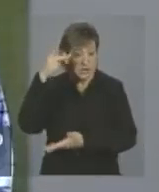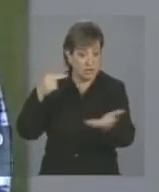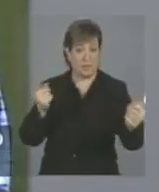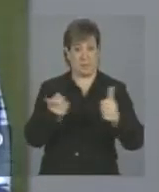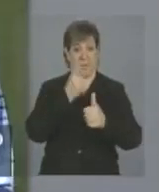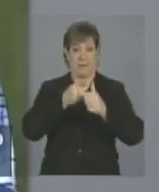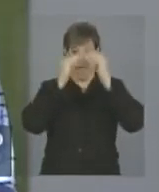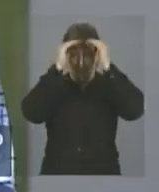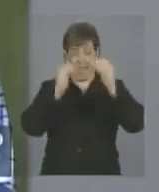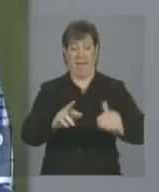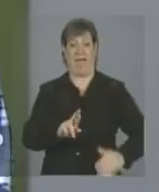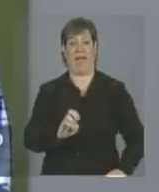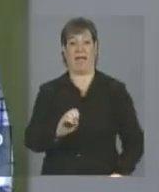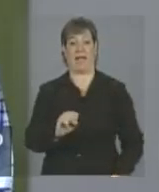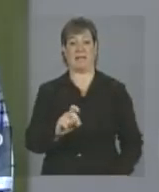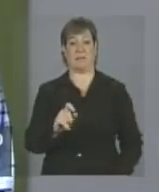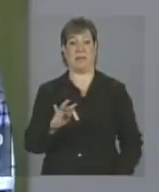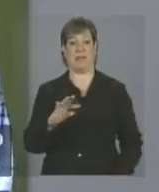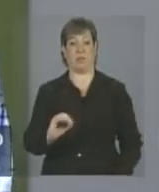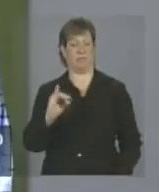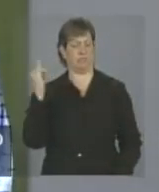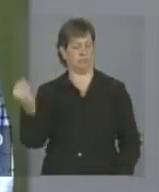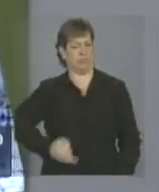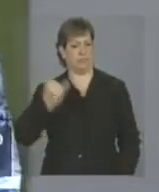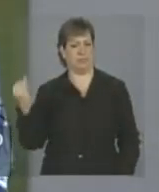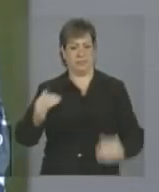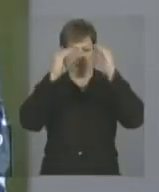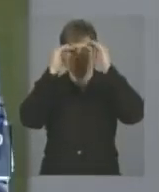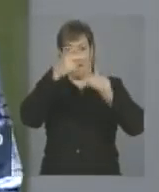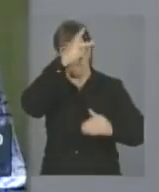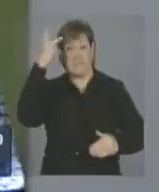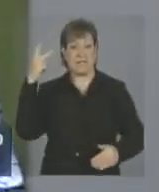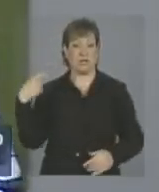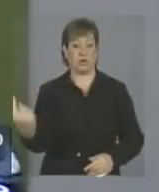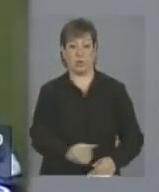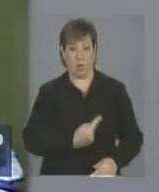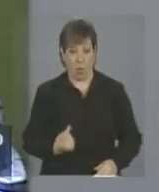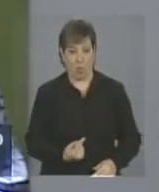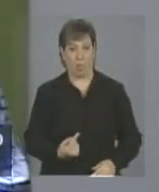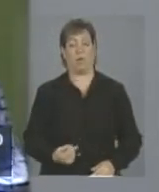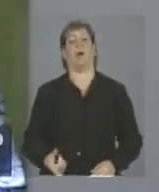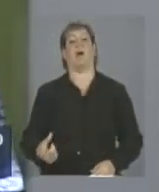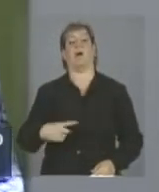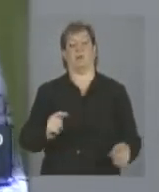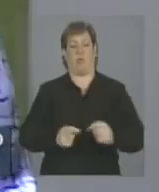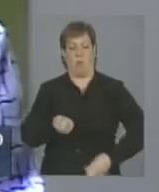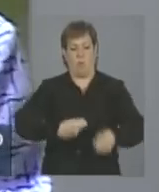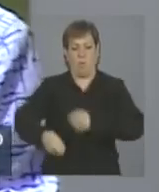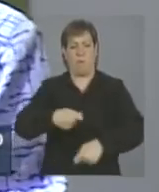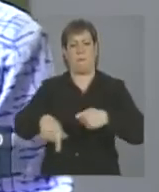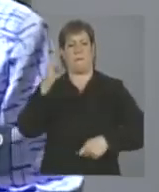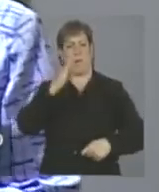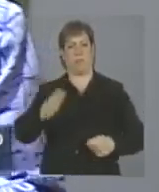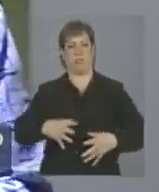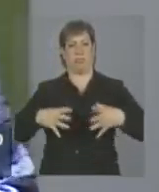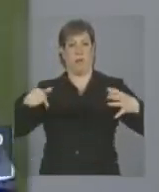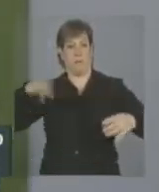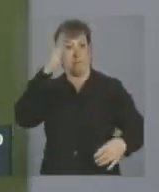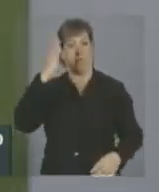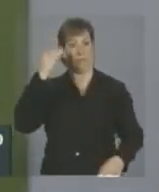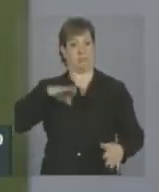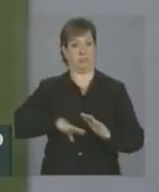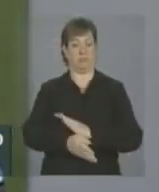antes melhorias econômicas e sociais. Estabilizamos a economia brasileira. Não somos mais dependentes